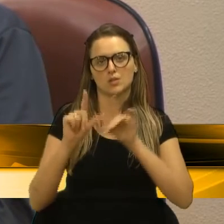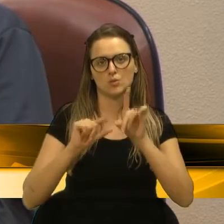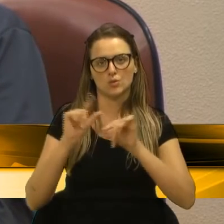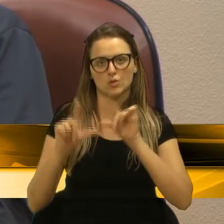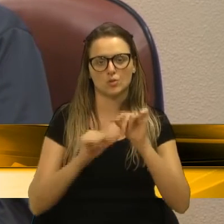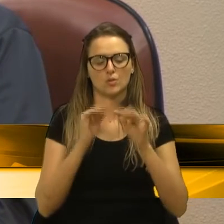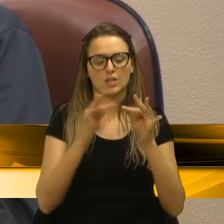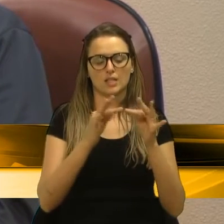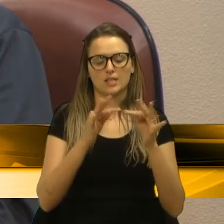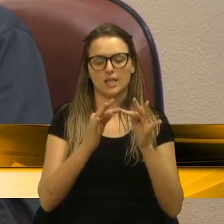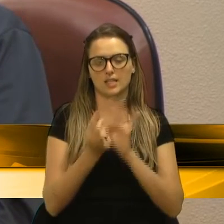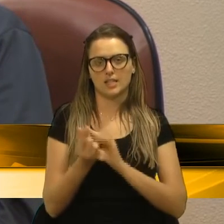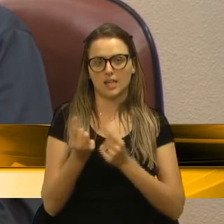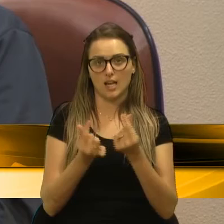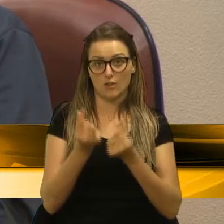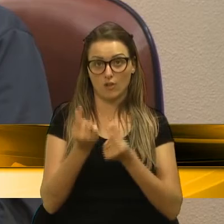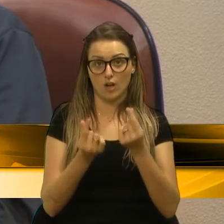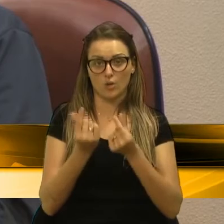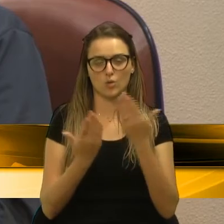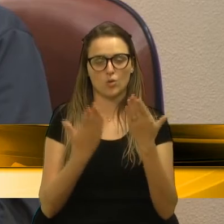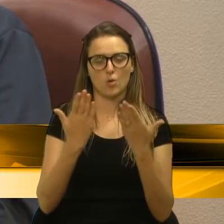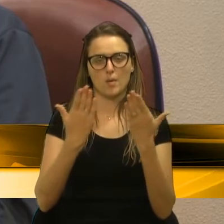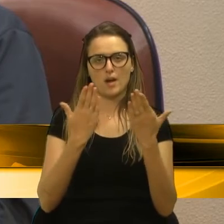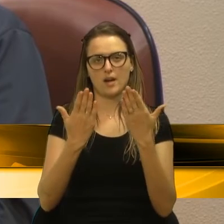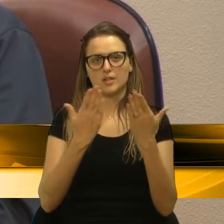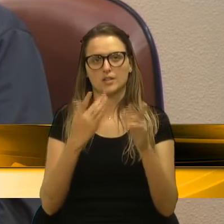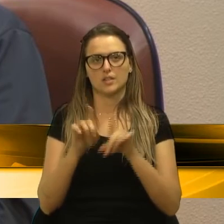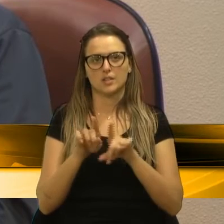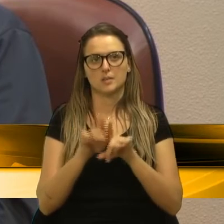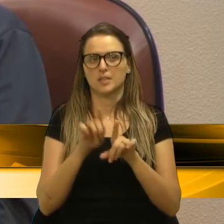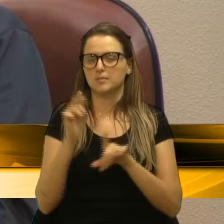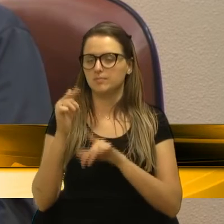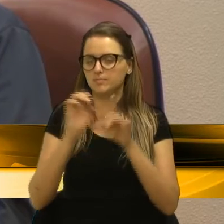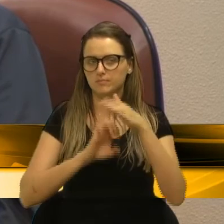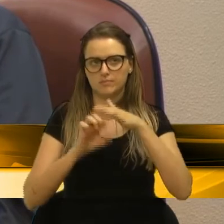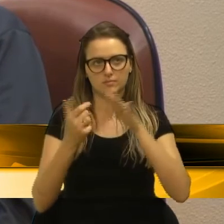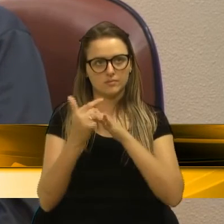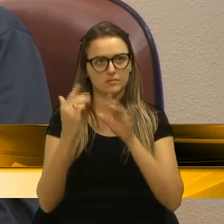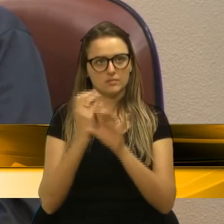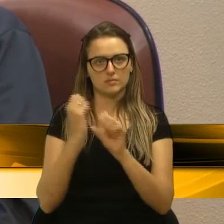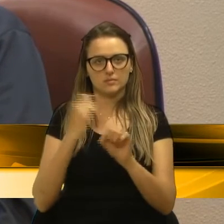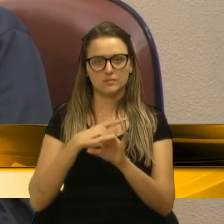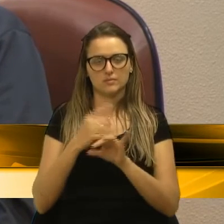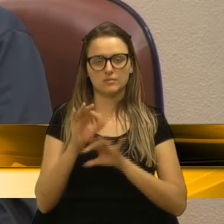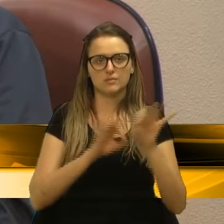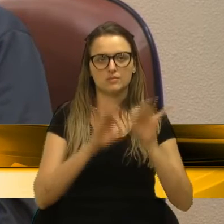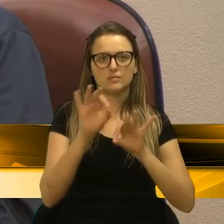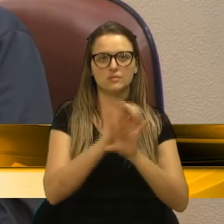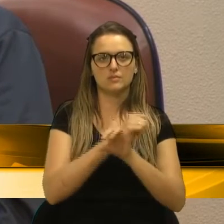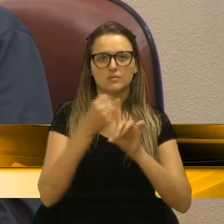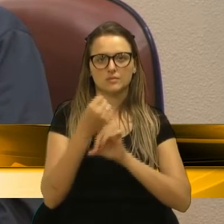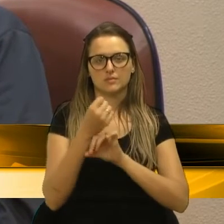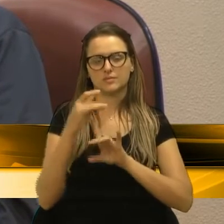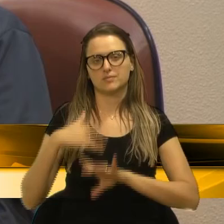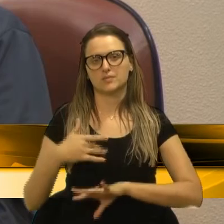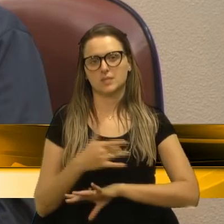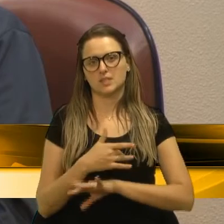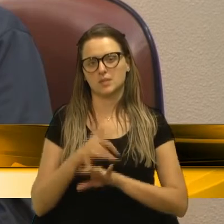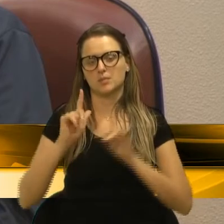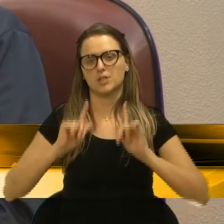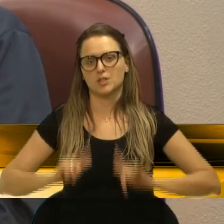tipo técnica e preço, tendo como objeto a seleção de entidade privada sem fins lucrativos, qualificada como organização social na área de saúde para a gestão